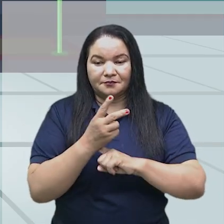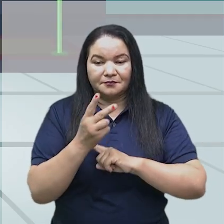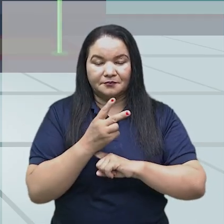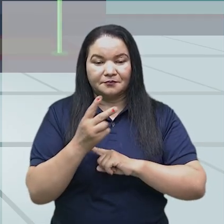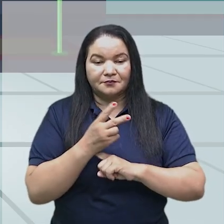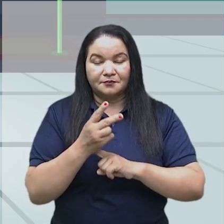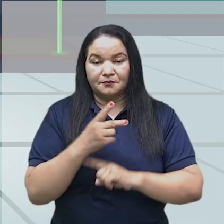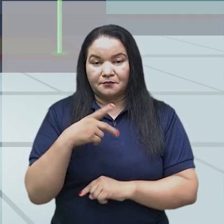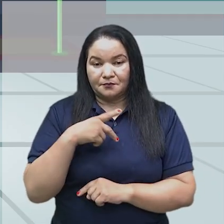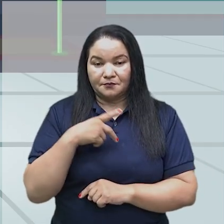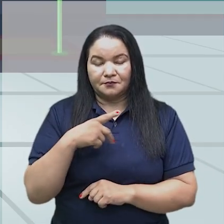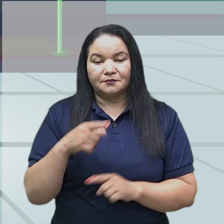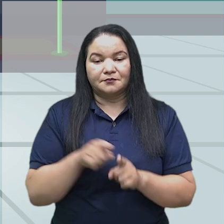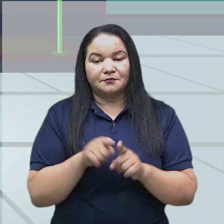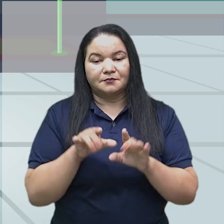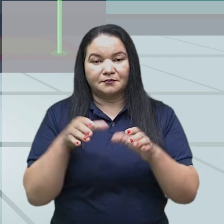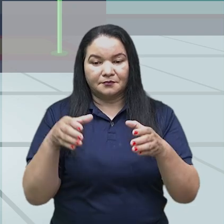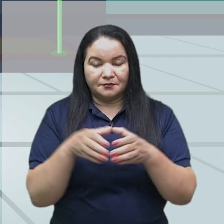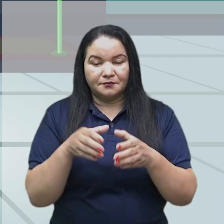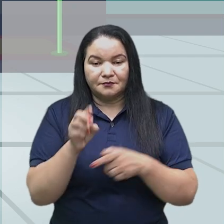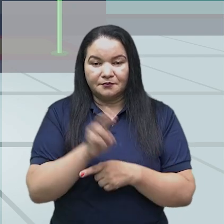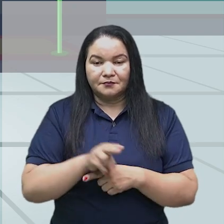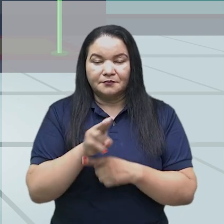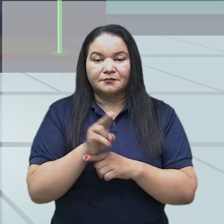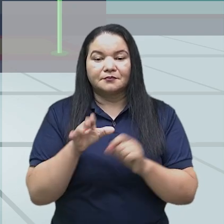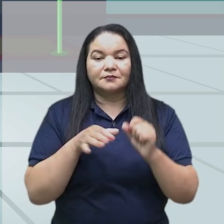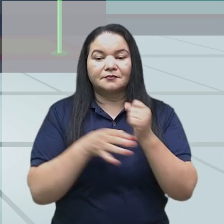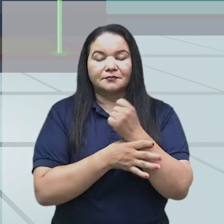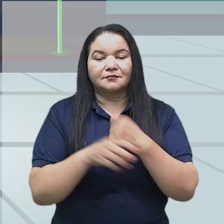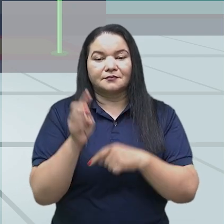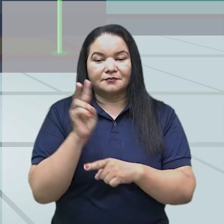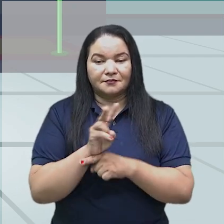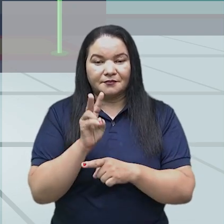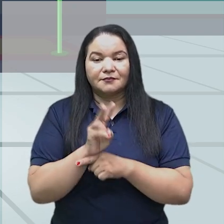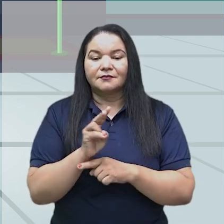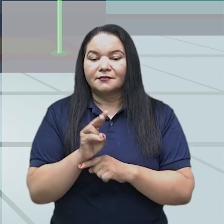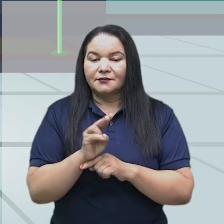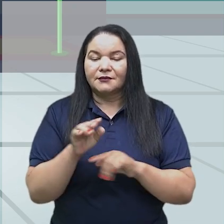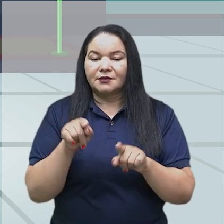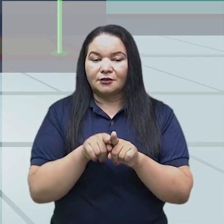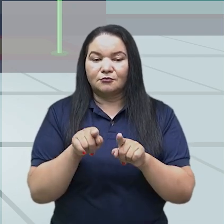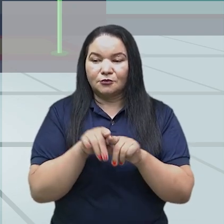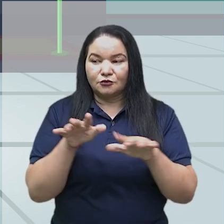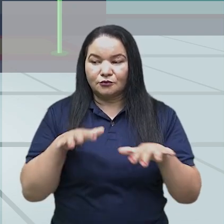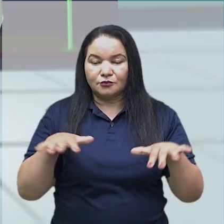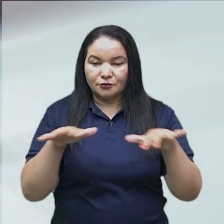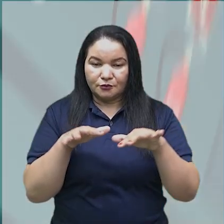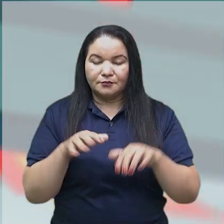proteção individual e coletiva usados para garantir a sua proteção e a de todos ao redor.